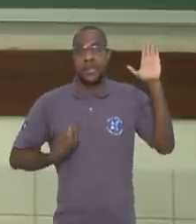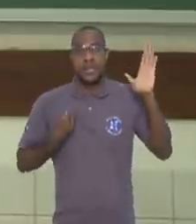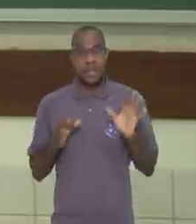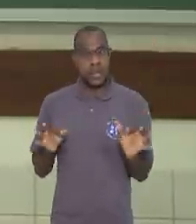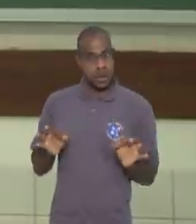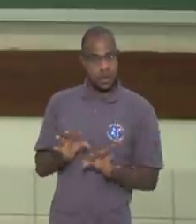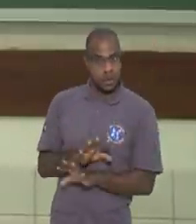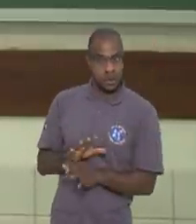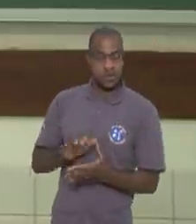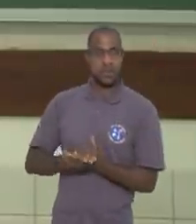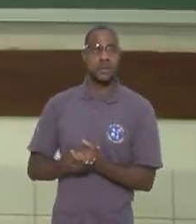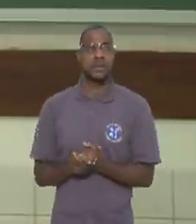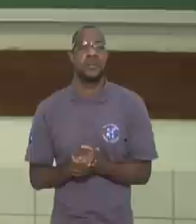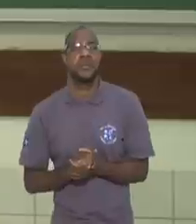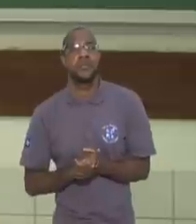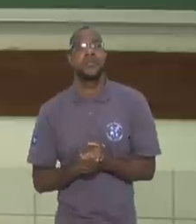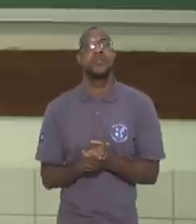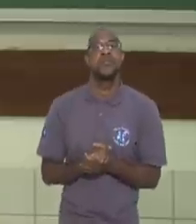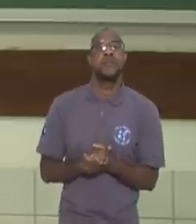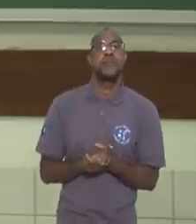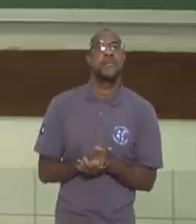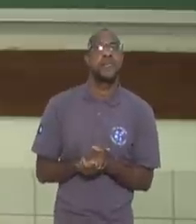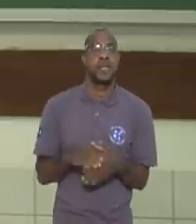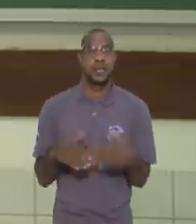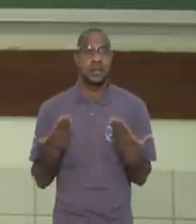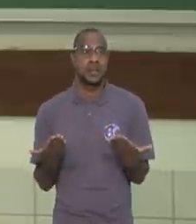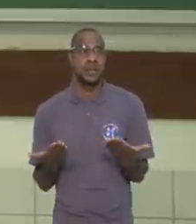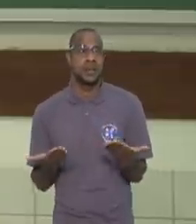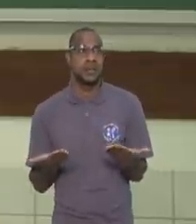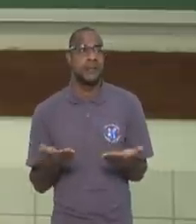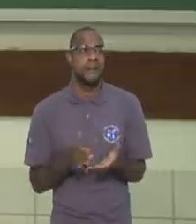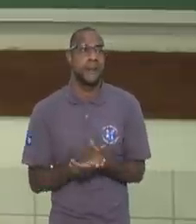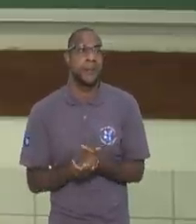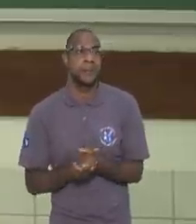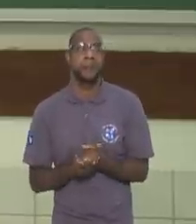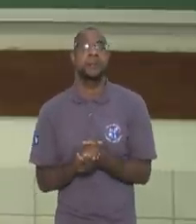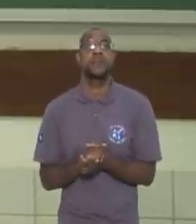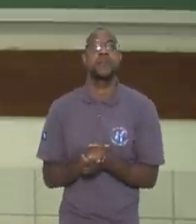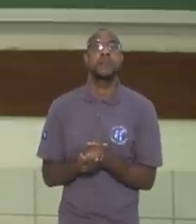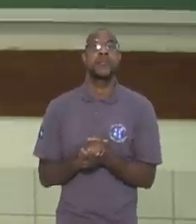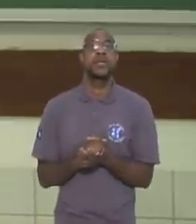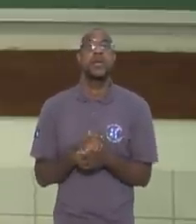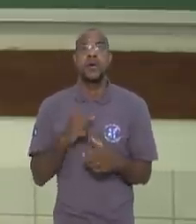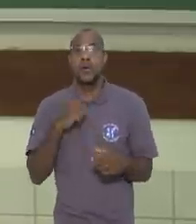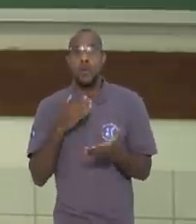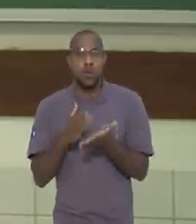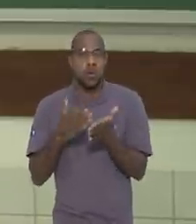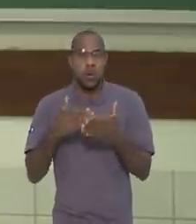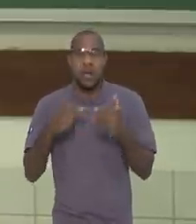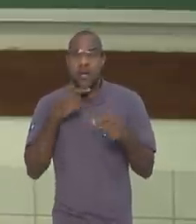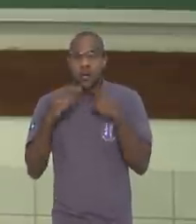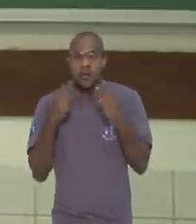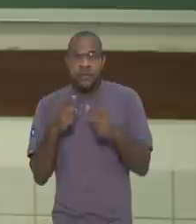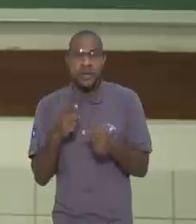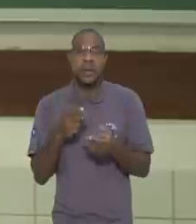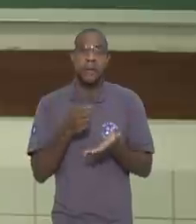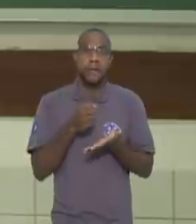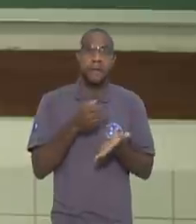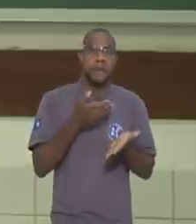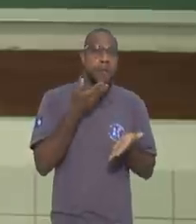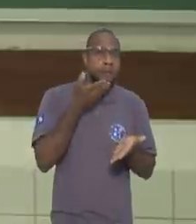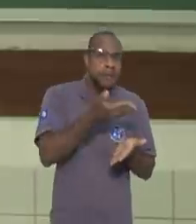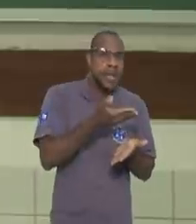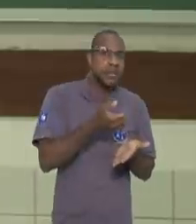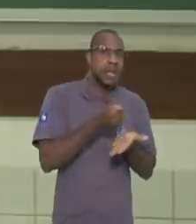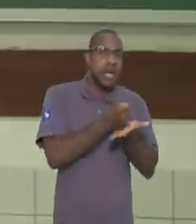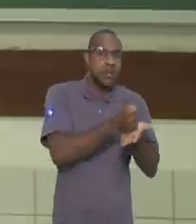Termina a aula, já vai lá e confirma para ficar tudo certinho. E tirem as dúvidas com os professores de vocês. Gente, a aula de hoje é uma continuação de uma aula